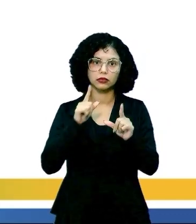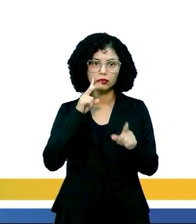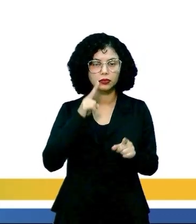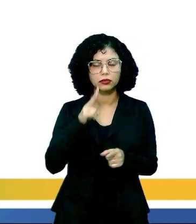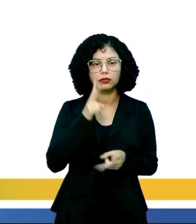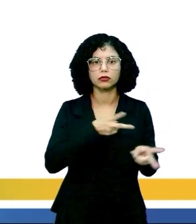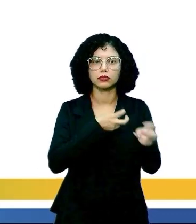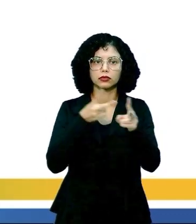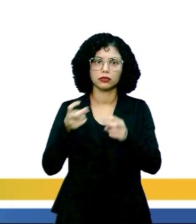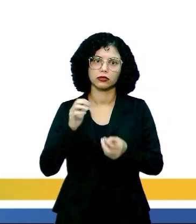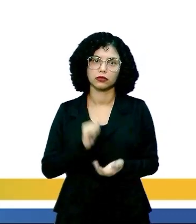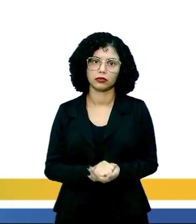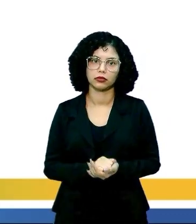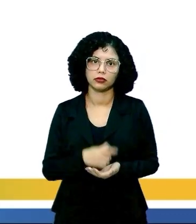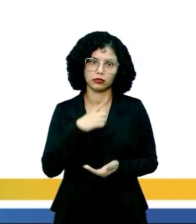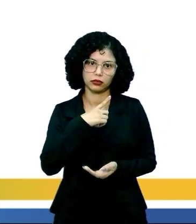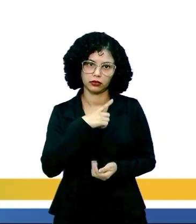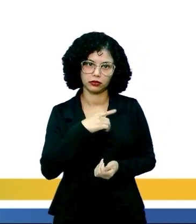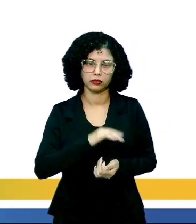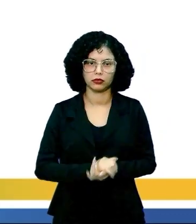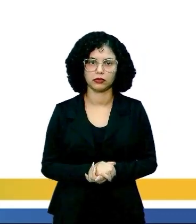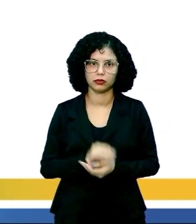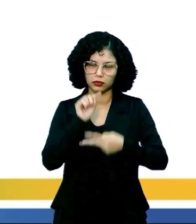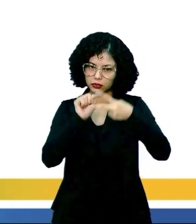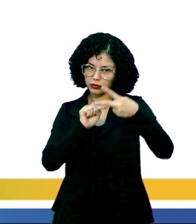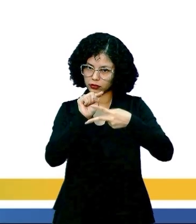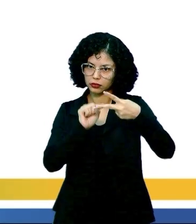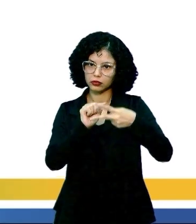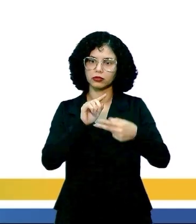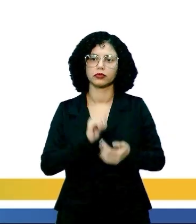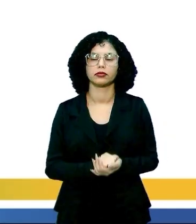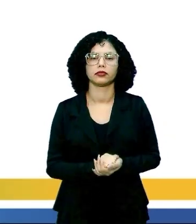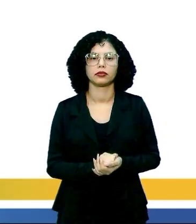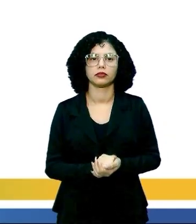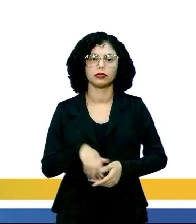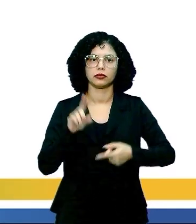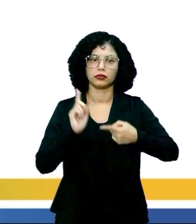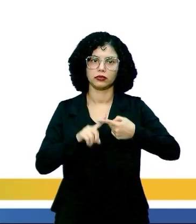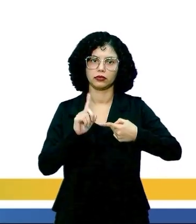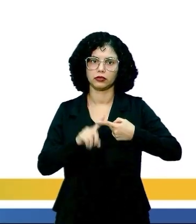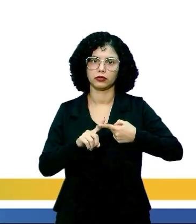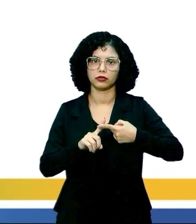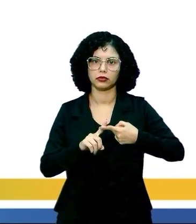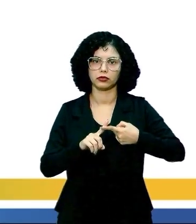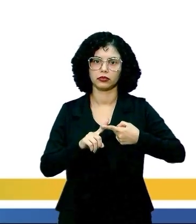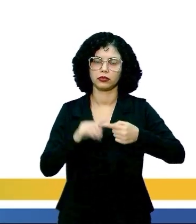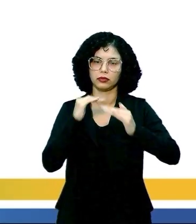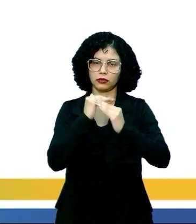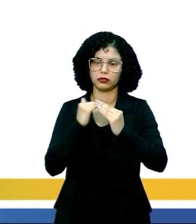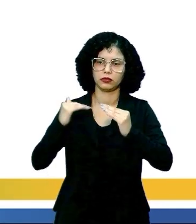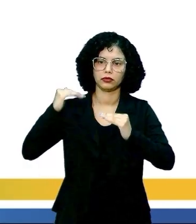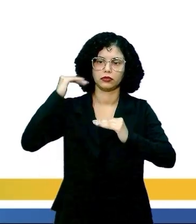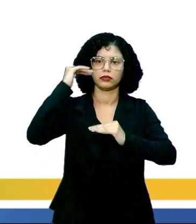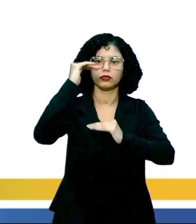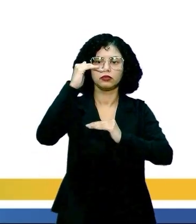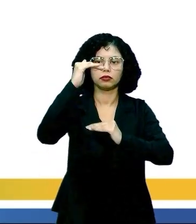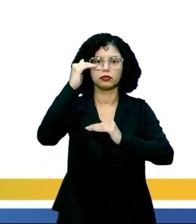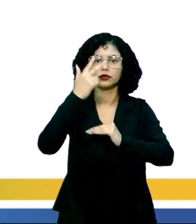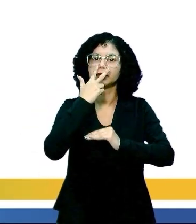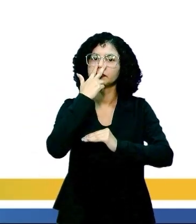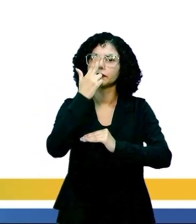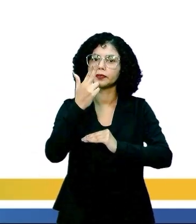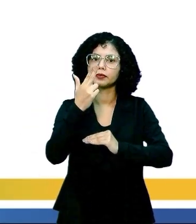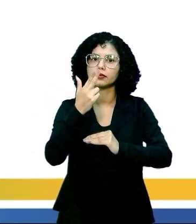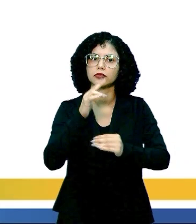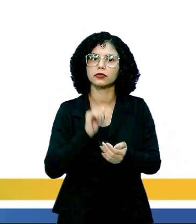podem observar, nós temos 2 situações, né? Nós temos um quadro em cima, né, onde